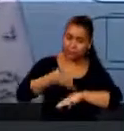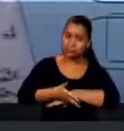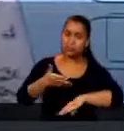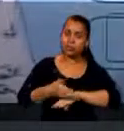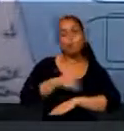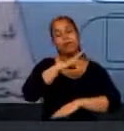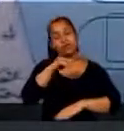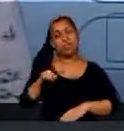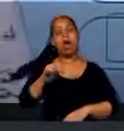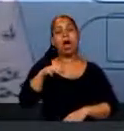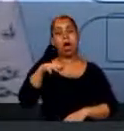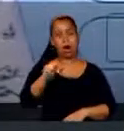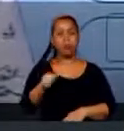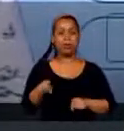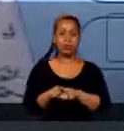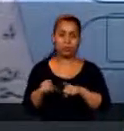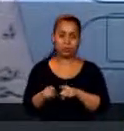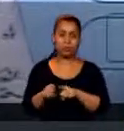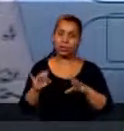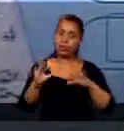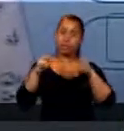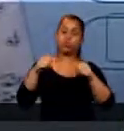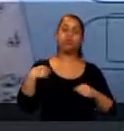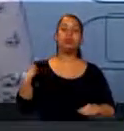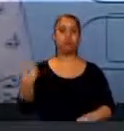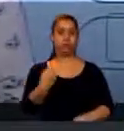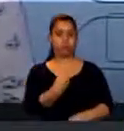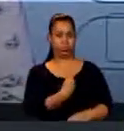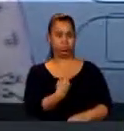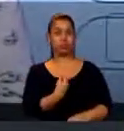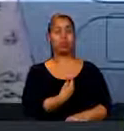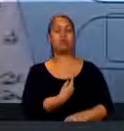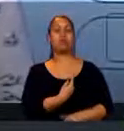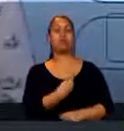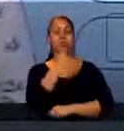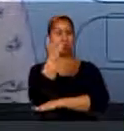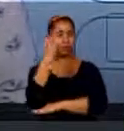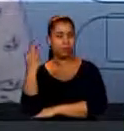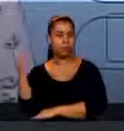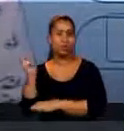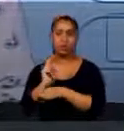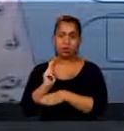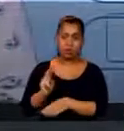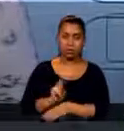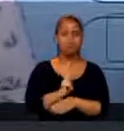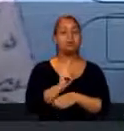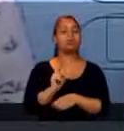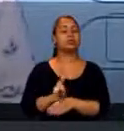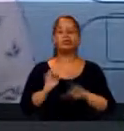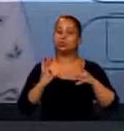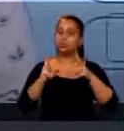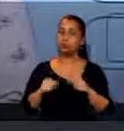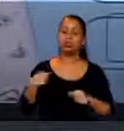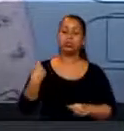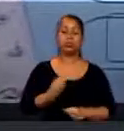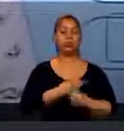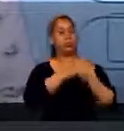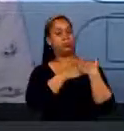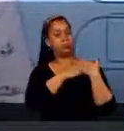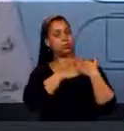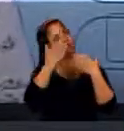participar, procurar a AMA, porque também diz respeito a todos nós, né? O meio ambiente, a preservação dos mananciais também é